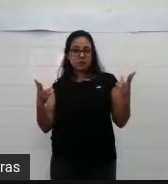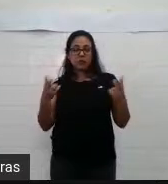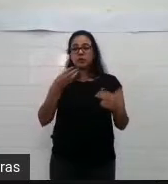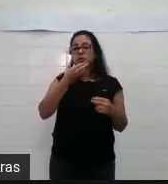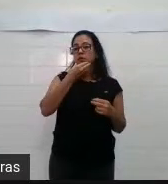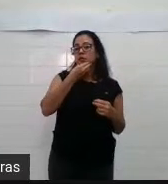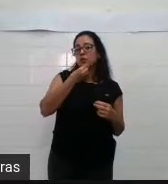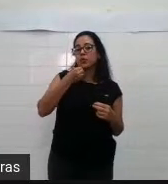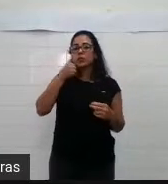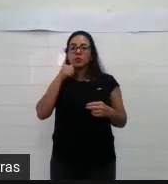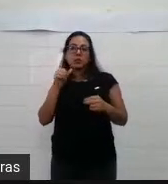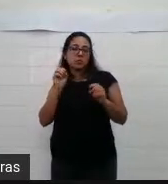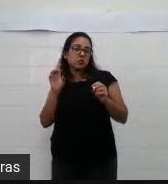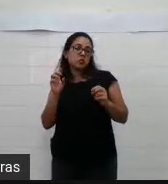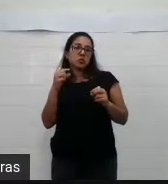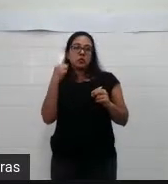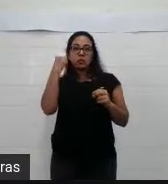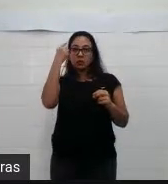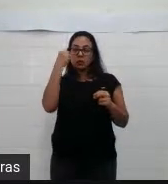mulheres é a cor dos olhos.